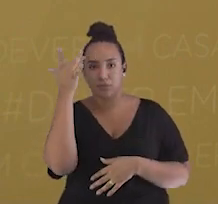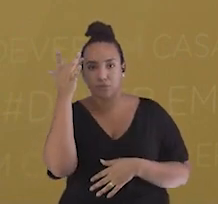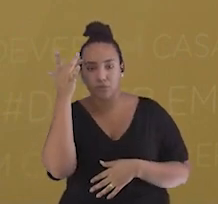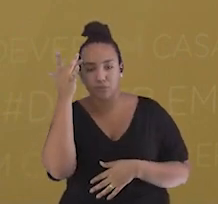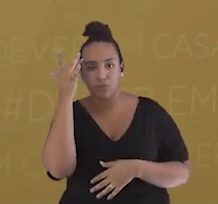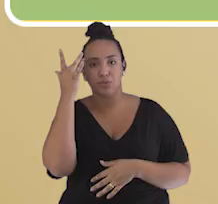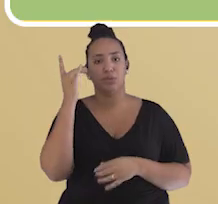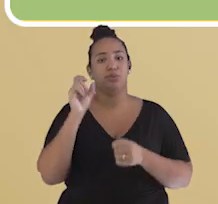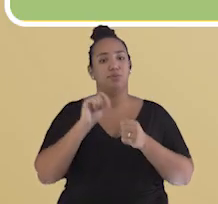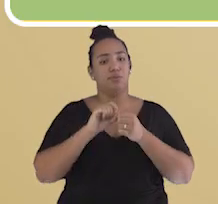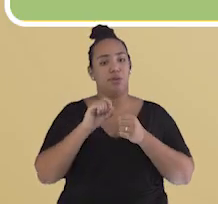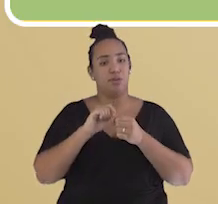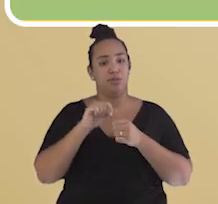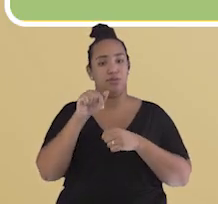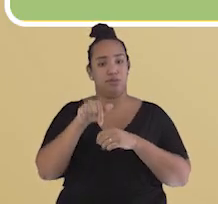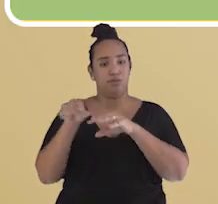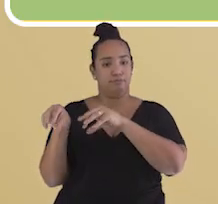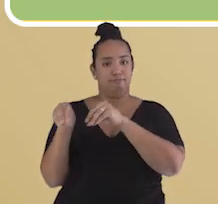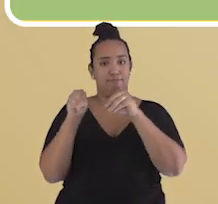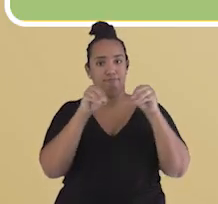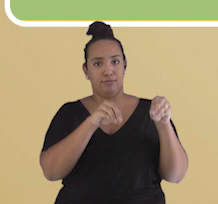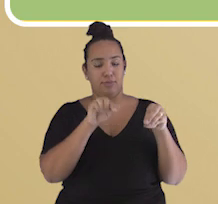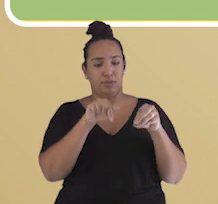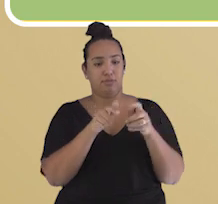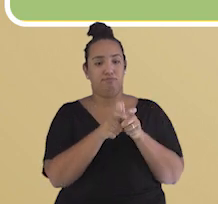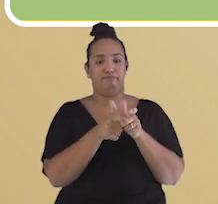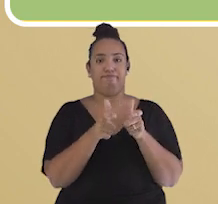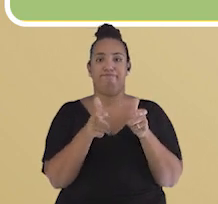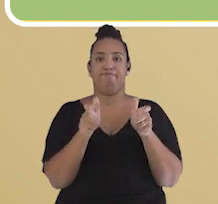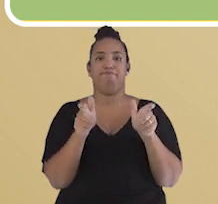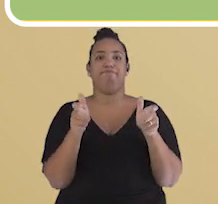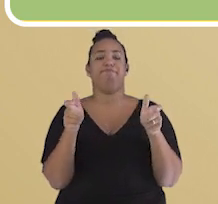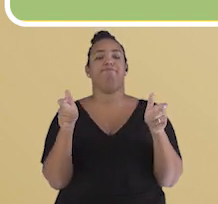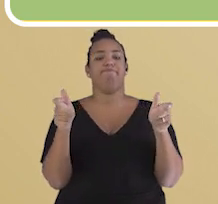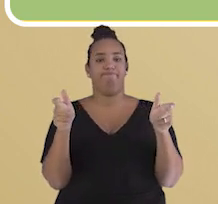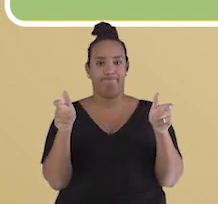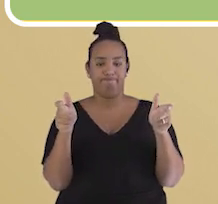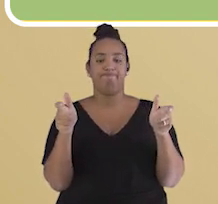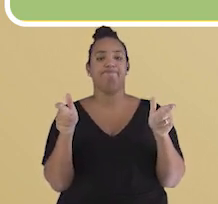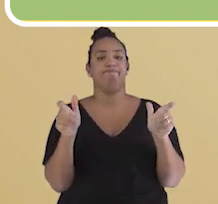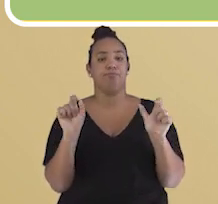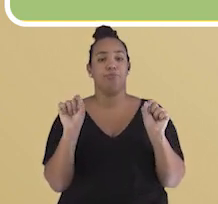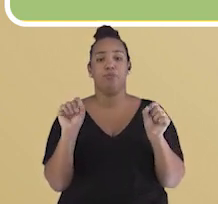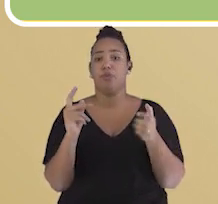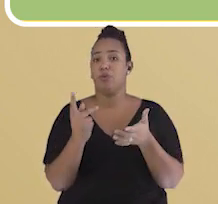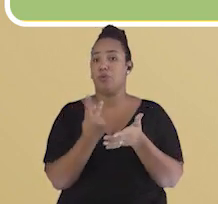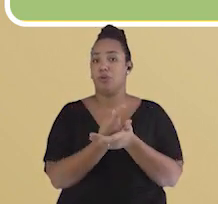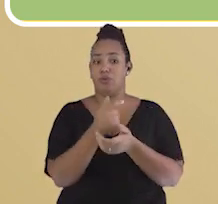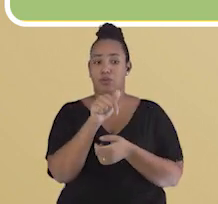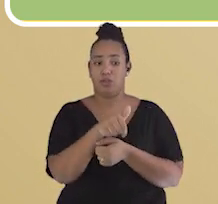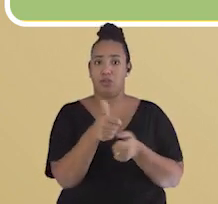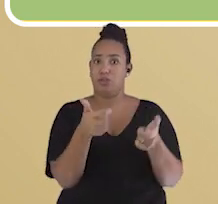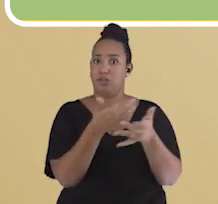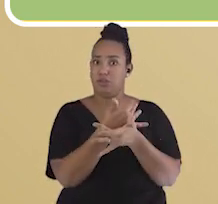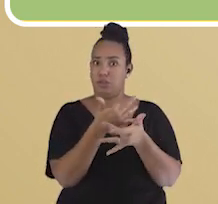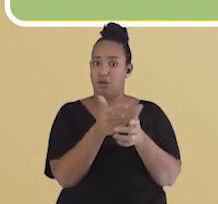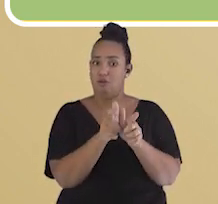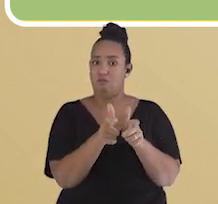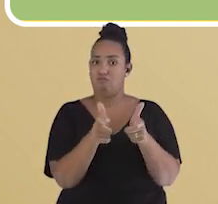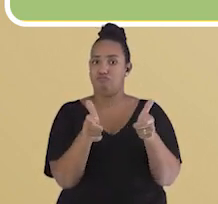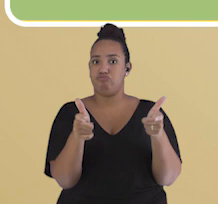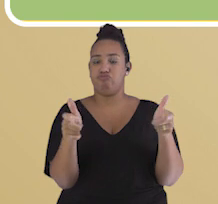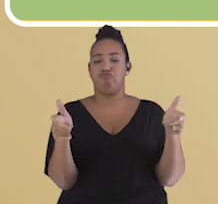e estudos. Muitas delas migram com suas famílias e outras sozinhas. Mas, ao longo do tempo,